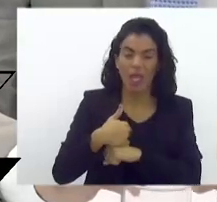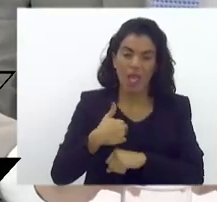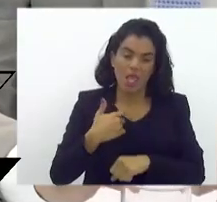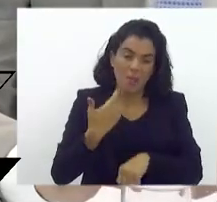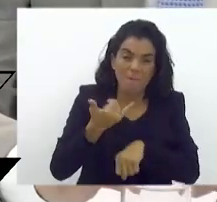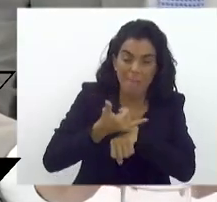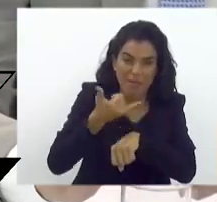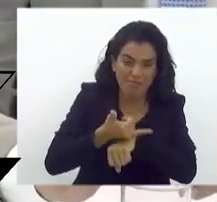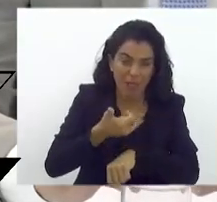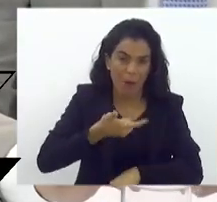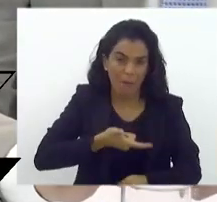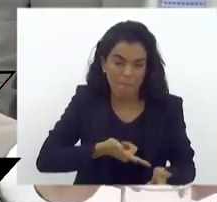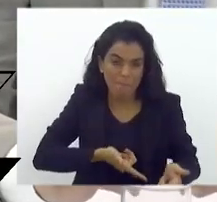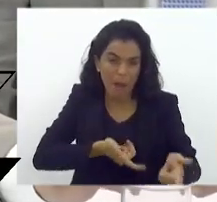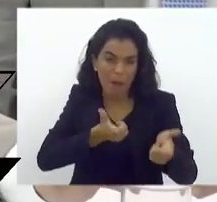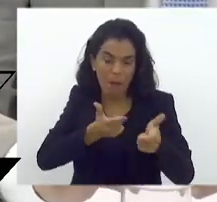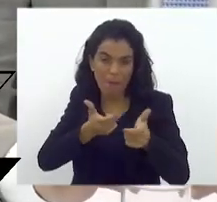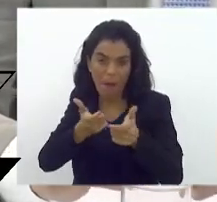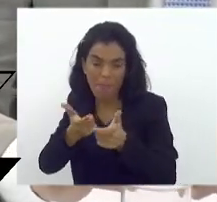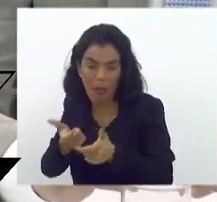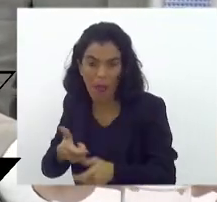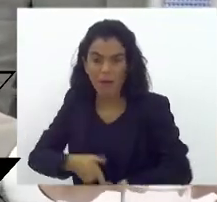de equipamento